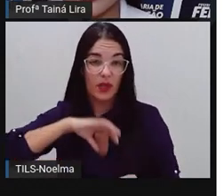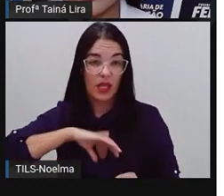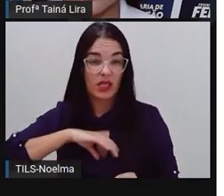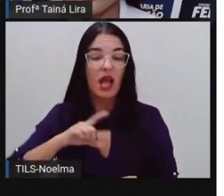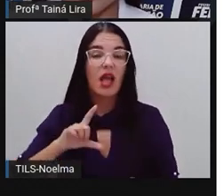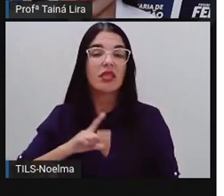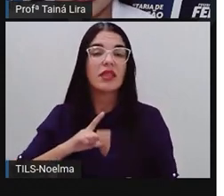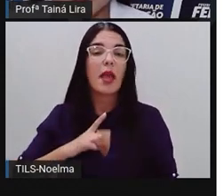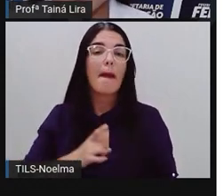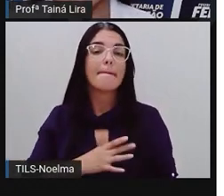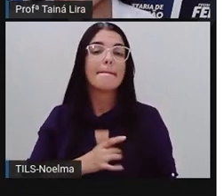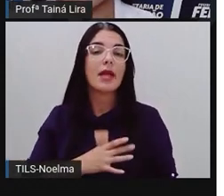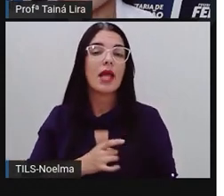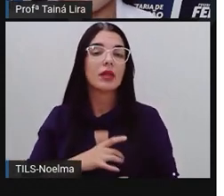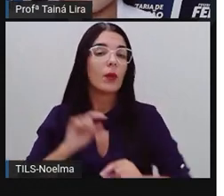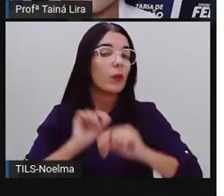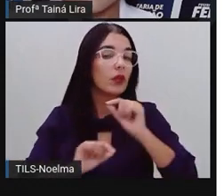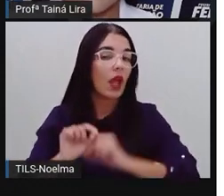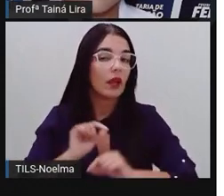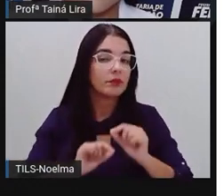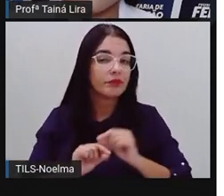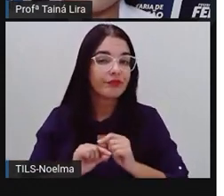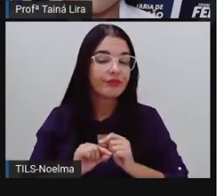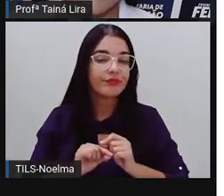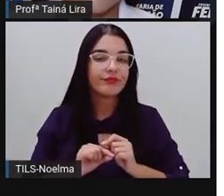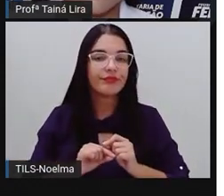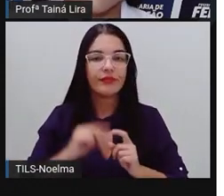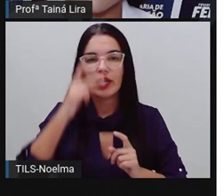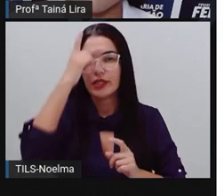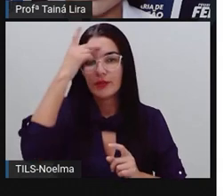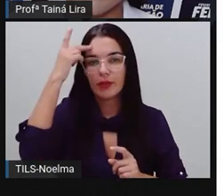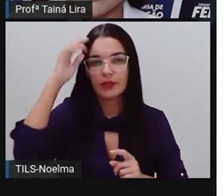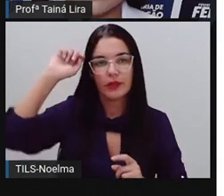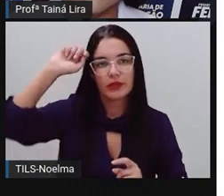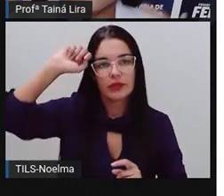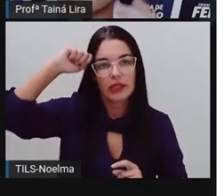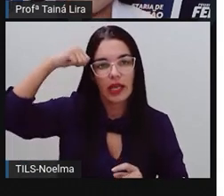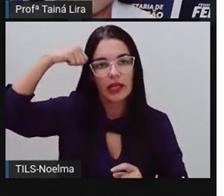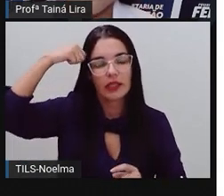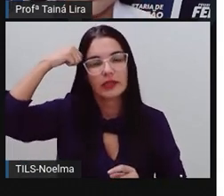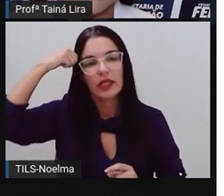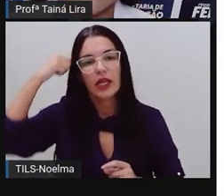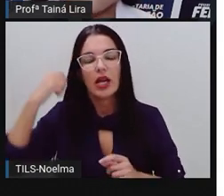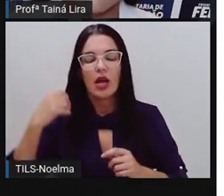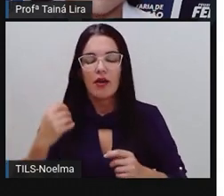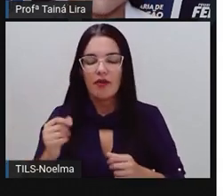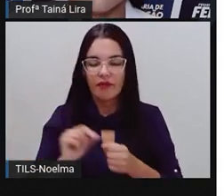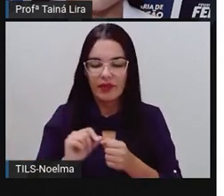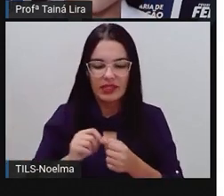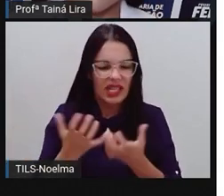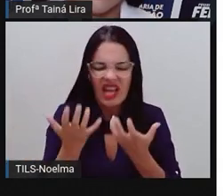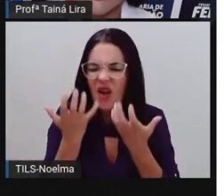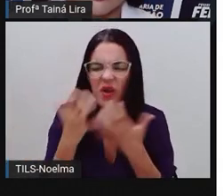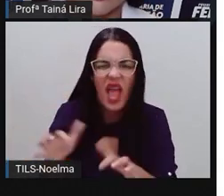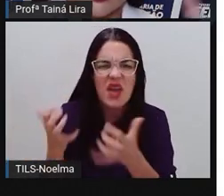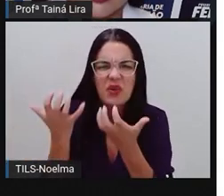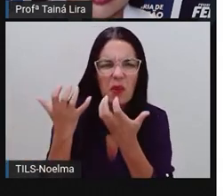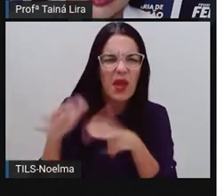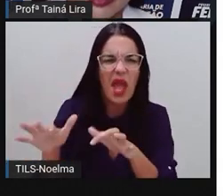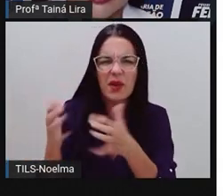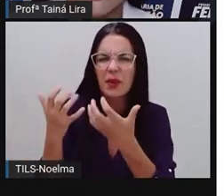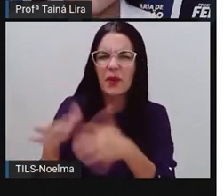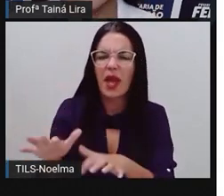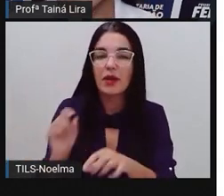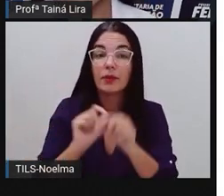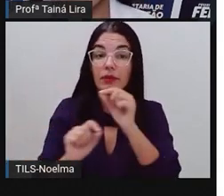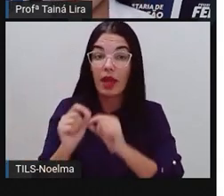tinham medo né que os homens começassem ali uma rebelião para não serem trazidos né no meio